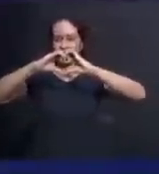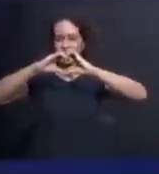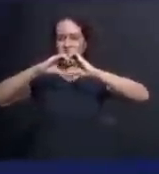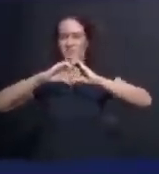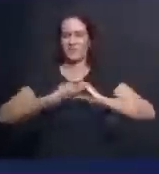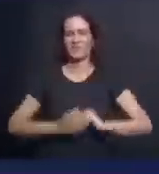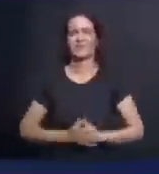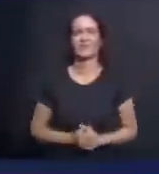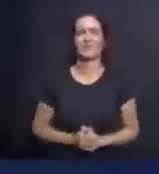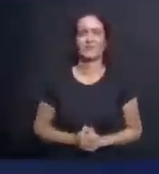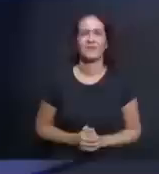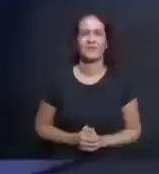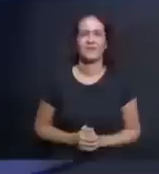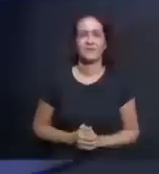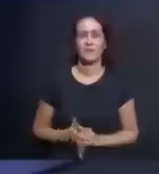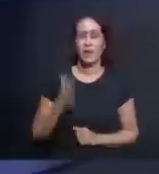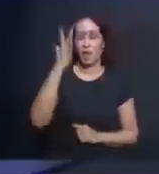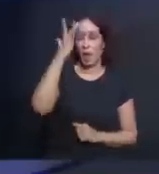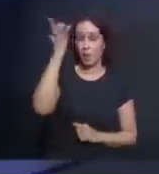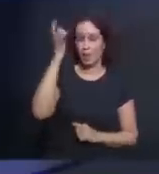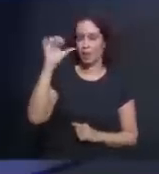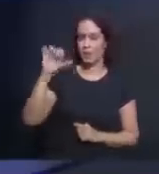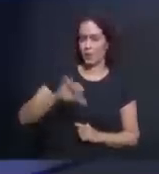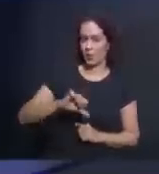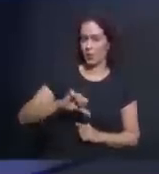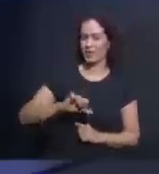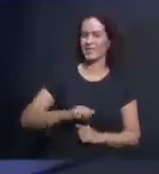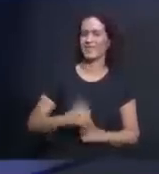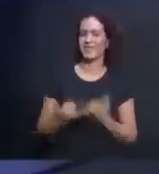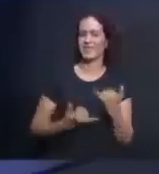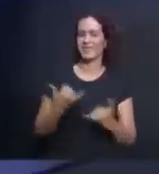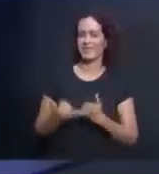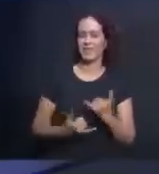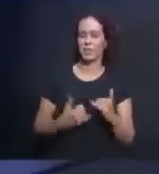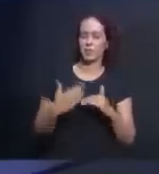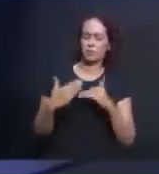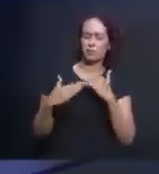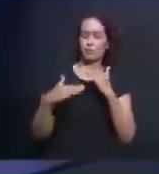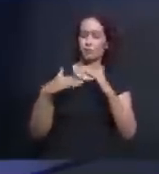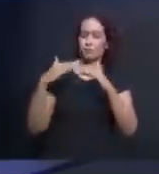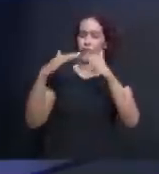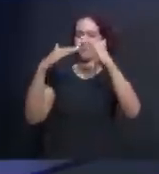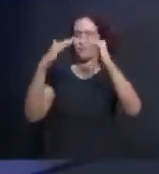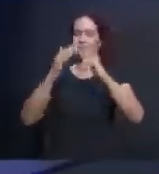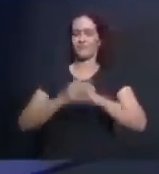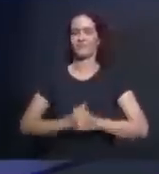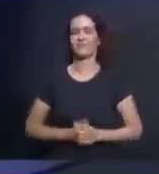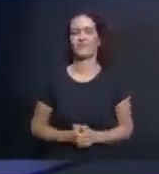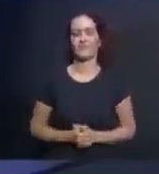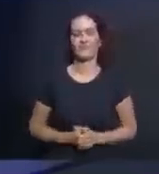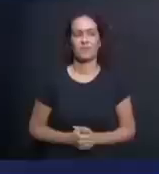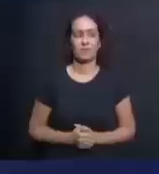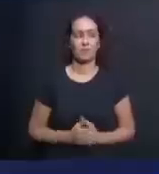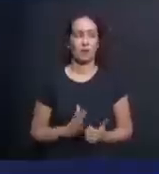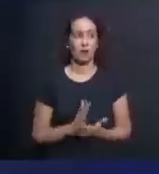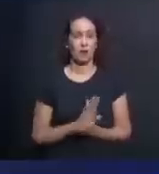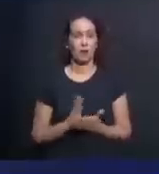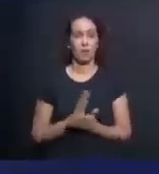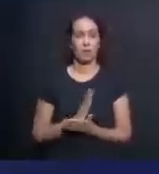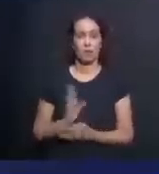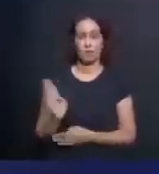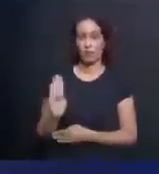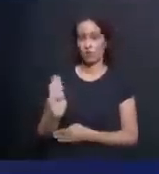Amanhã nós vamos mandar você fazer coisa pior. A gente tem que ir aos poucos, né? Muita gente batista aqui ainda, não é